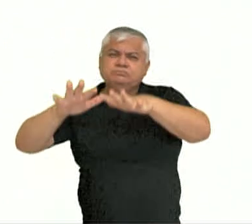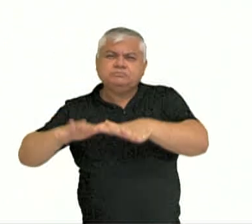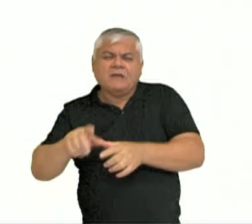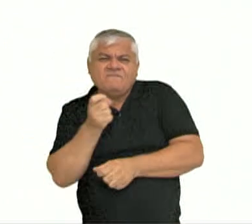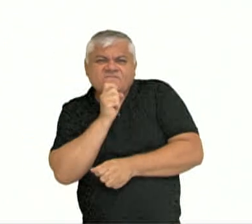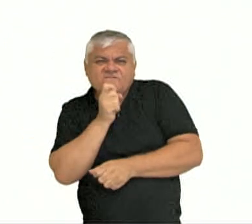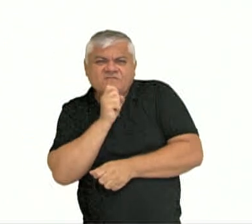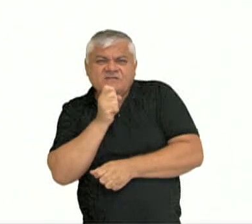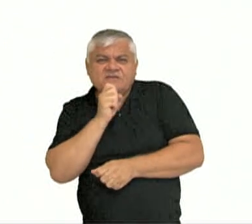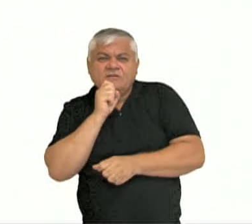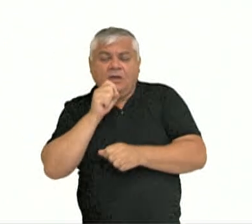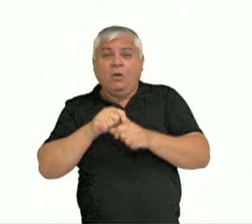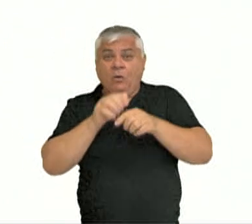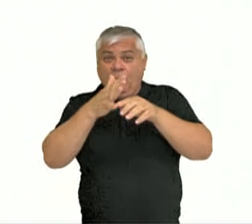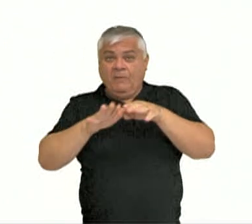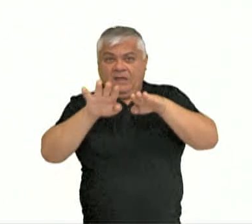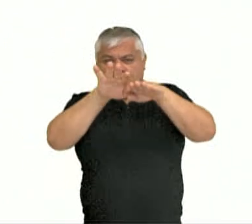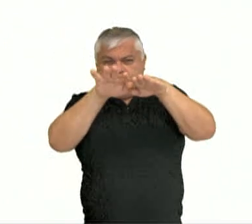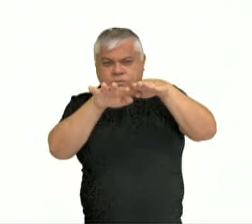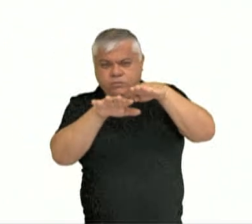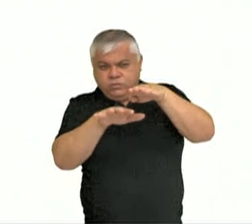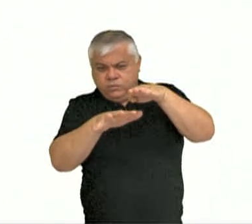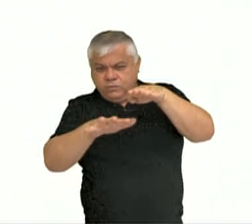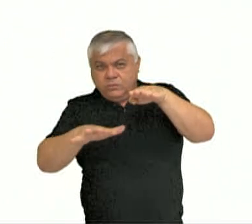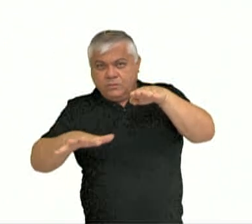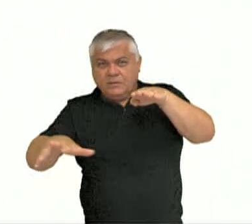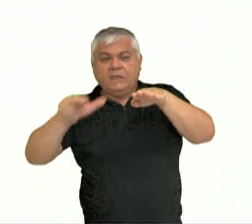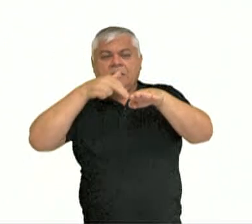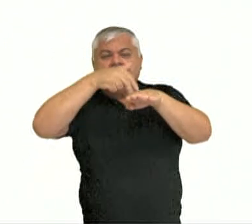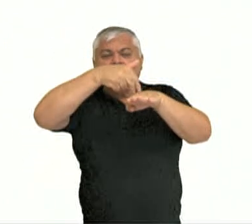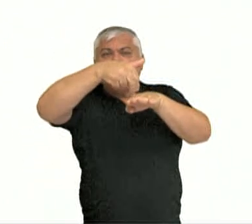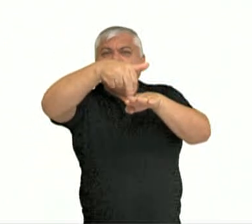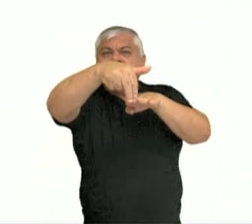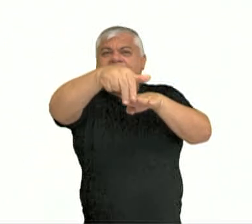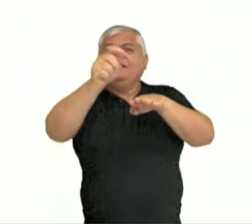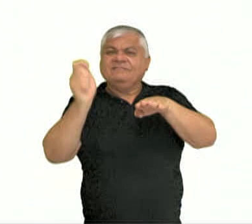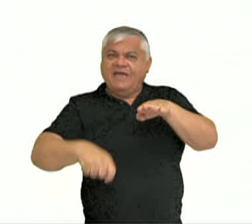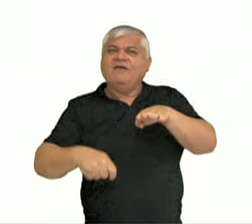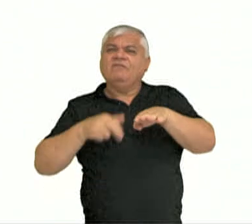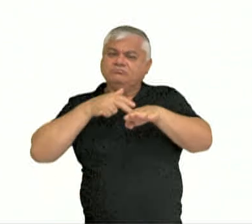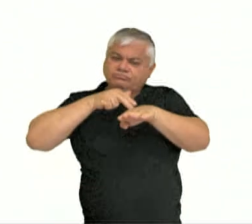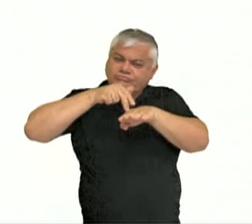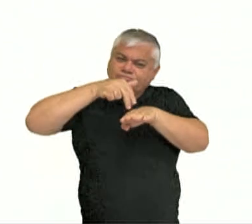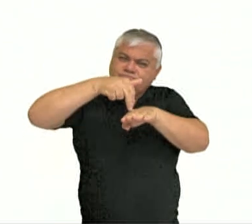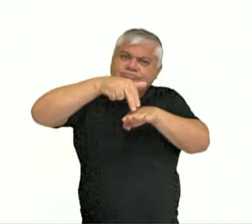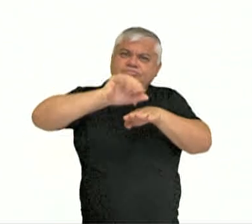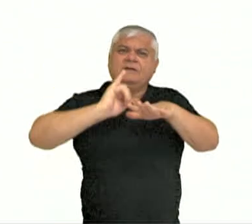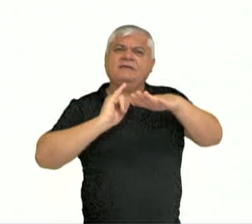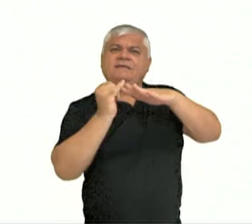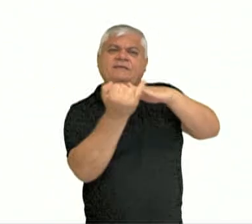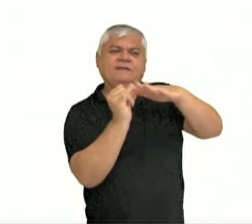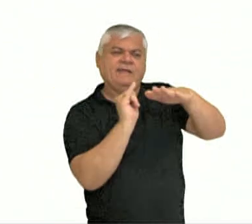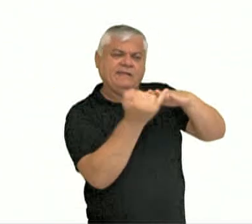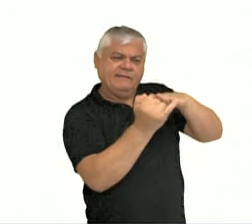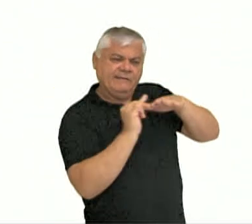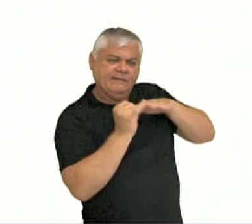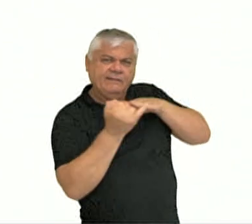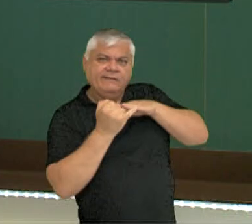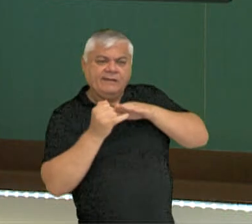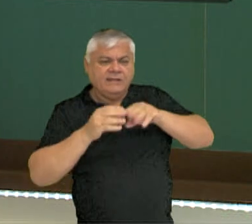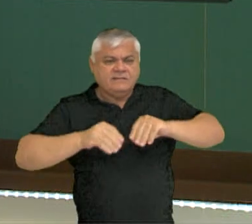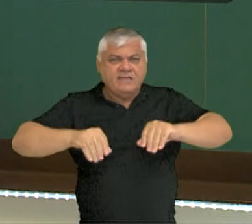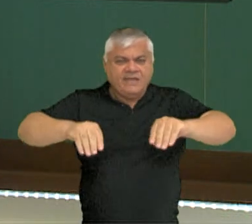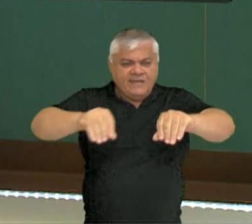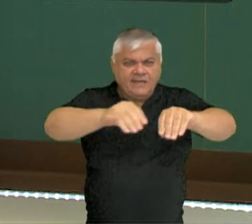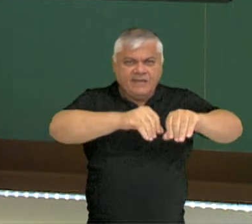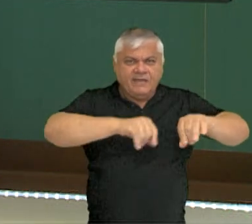o nível do mar estaria mais baixo e haveria uma espécie de um corredor com milhares de ilhas, inclusive de terra, para que